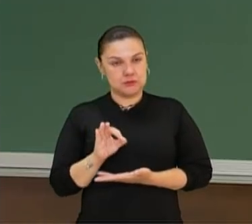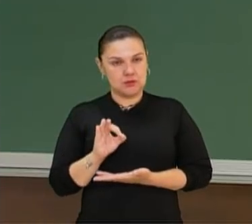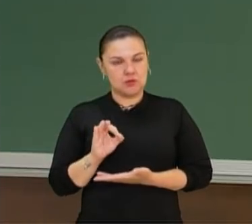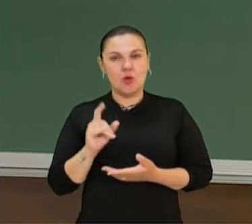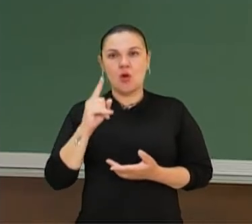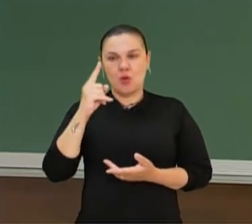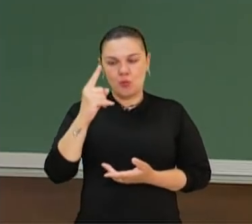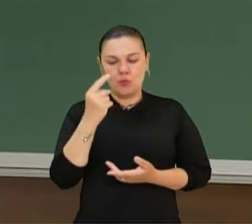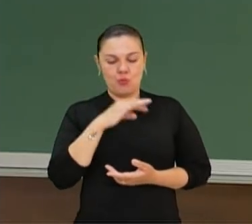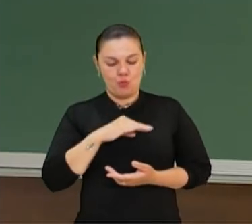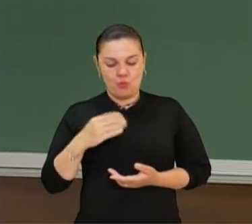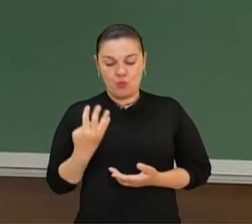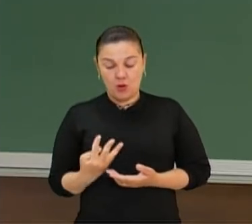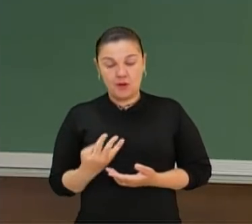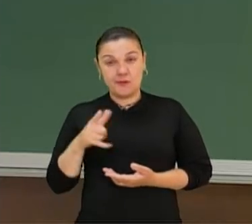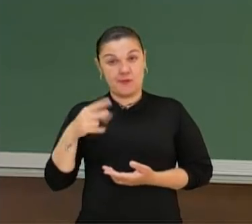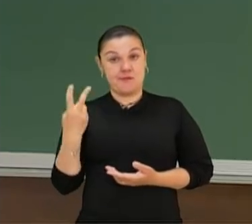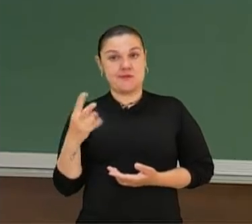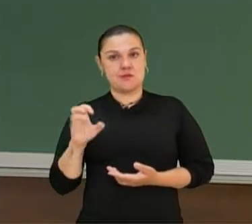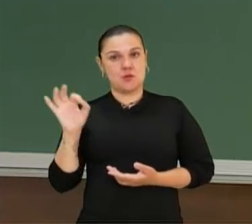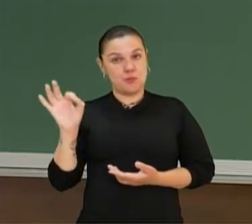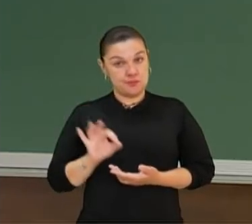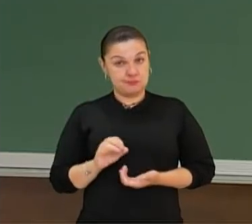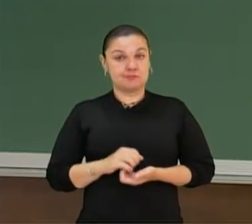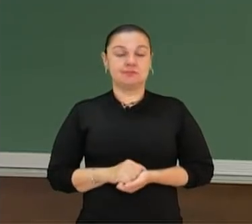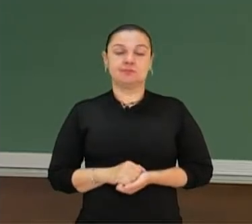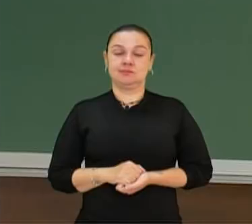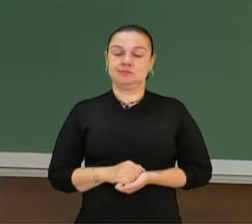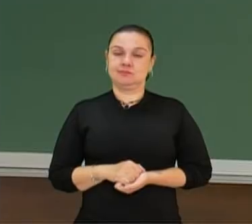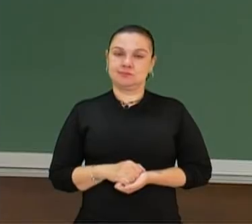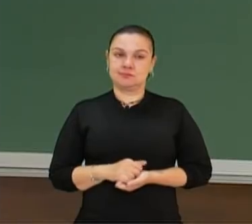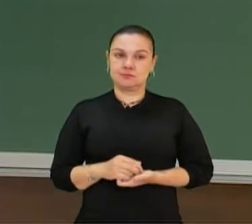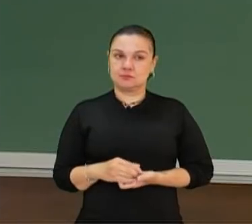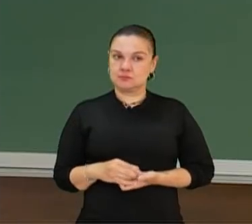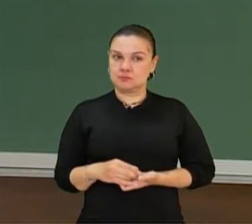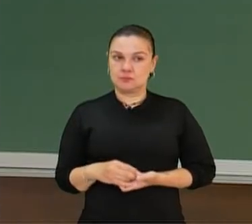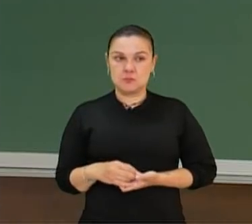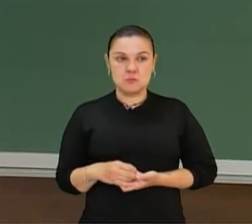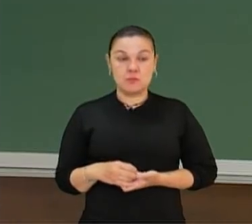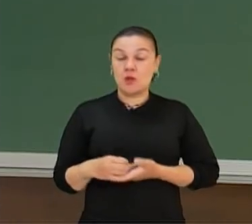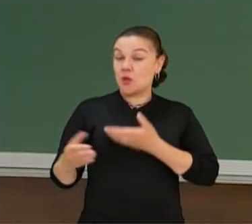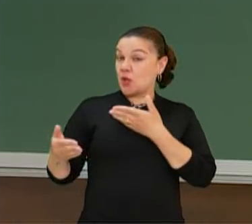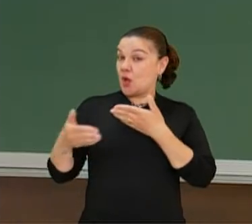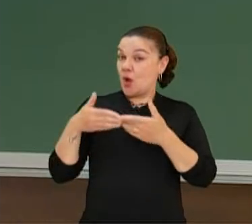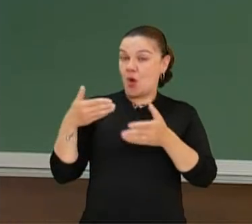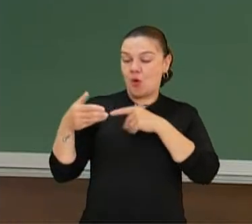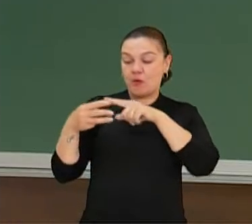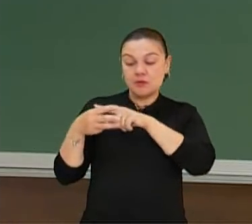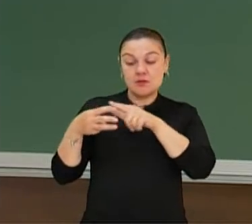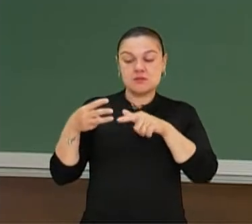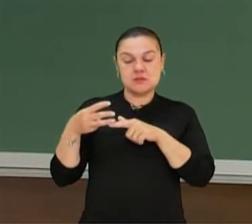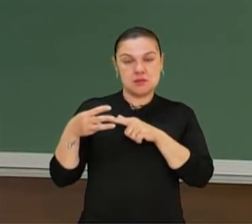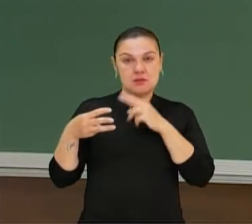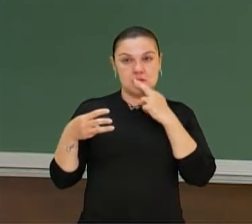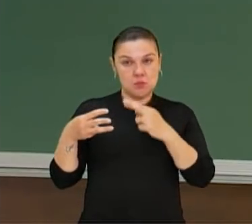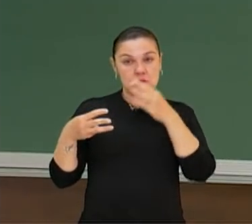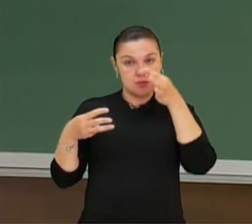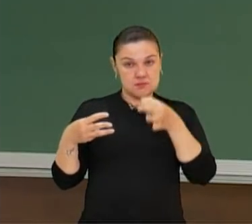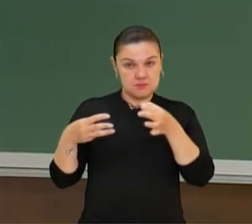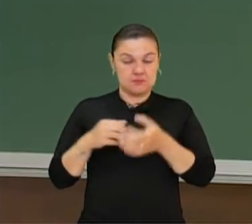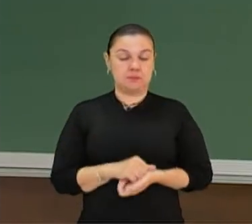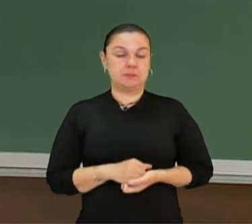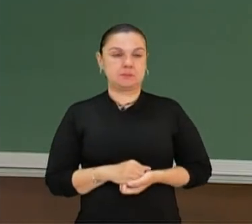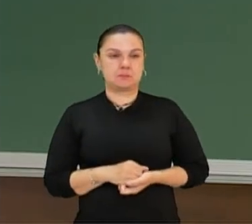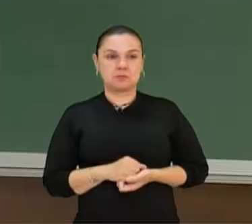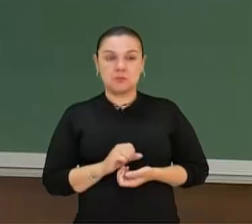Então, é 25%. Então, ó, qualquer uma dessas 3 respostas está correto, tá?